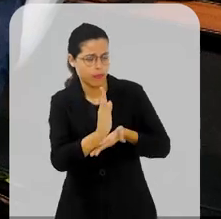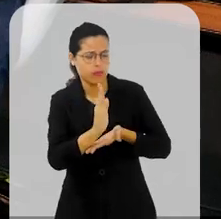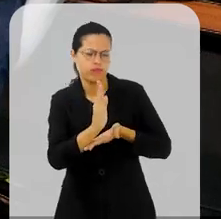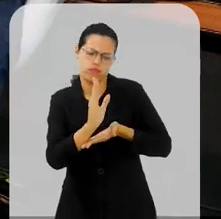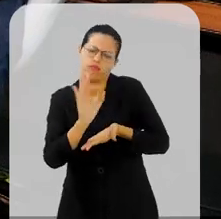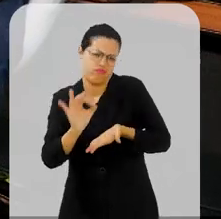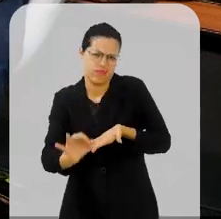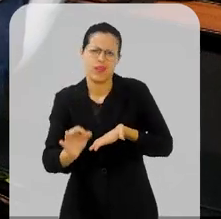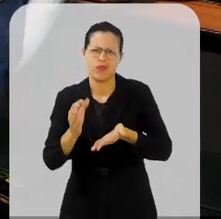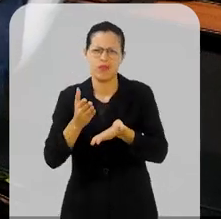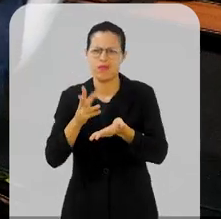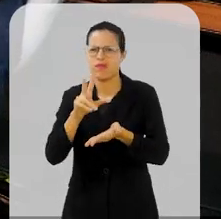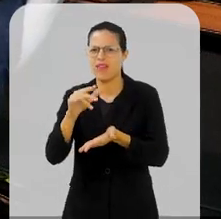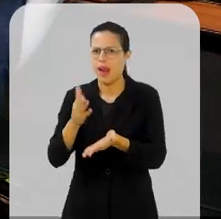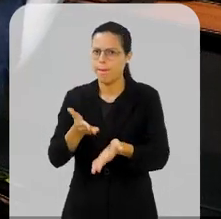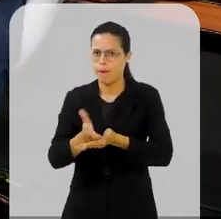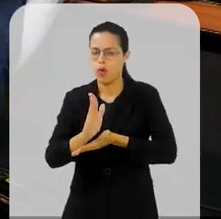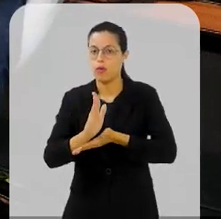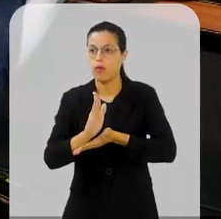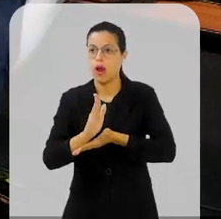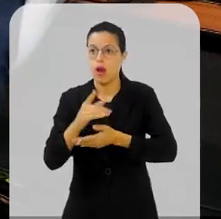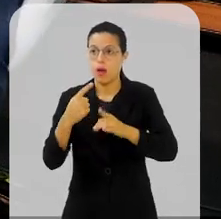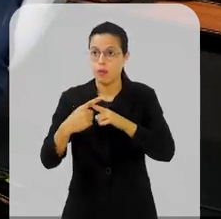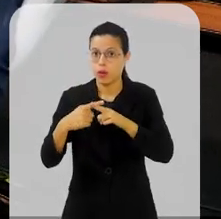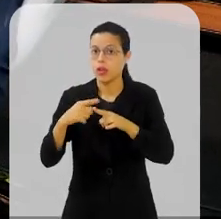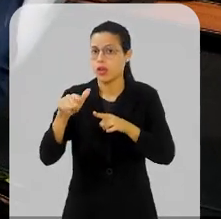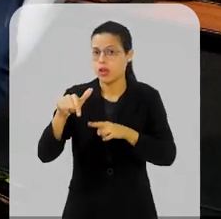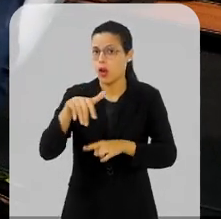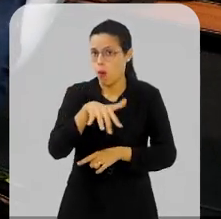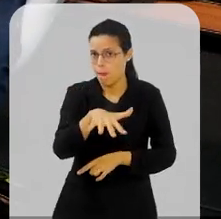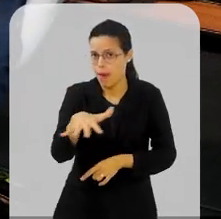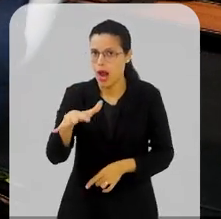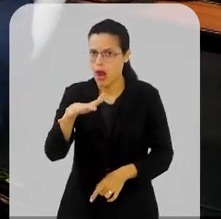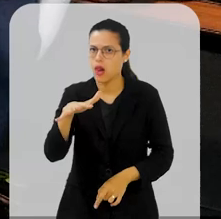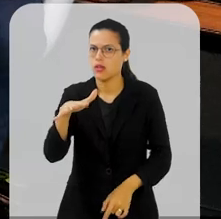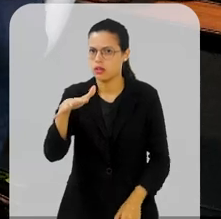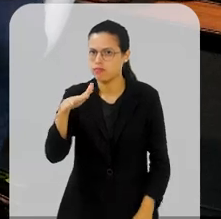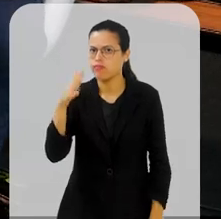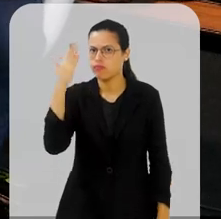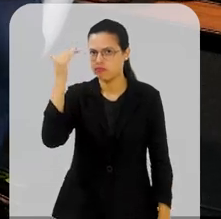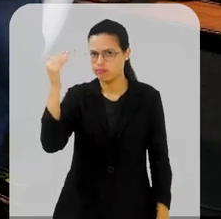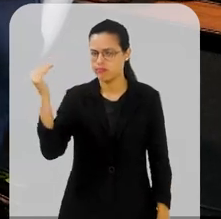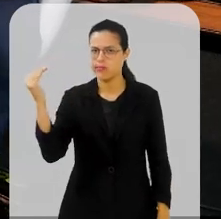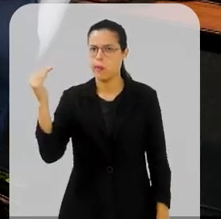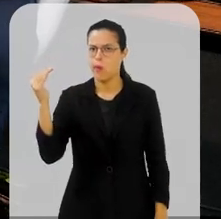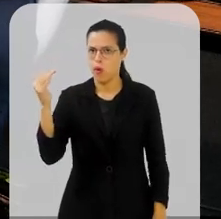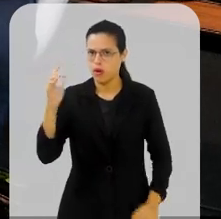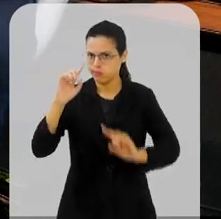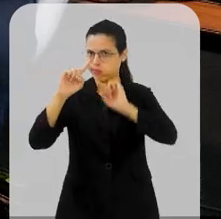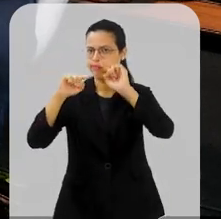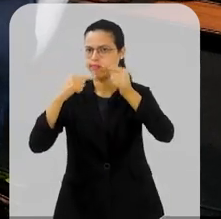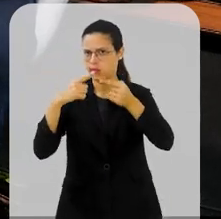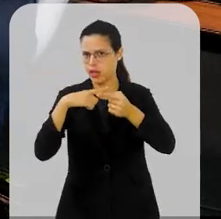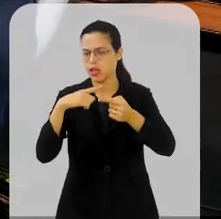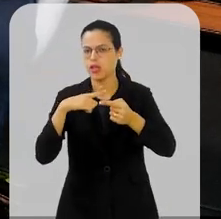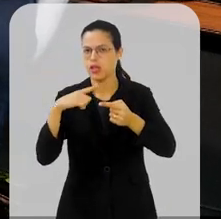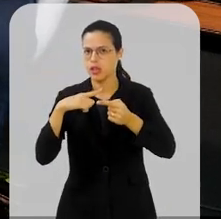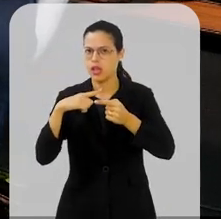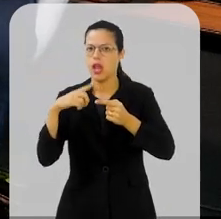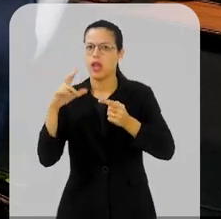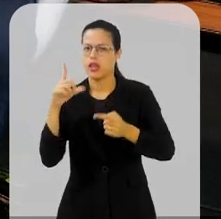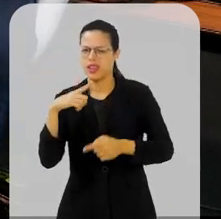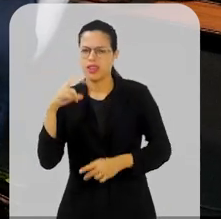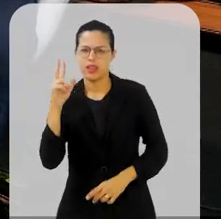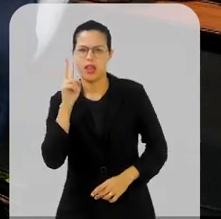tem que aprovar, e certamente vai aprovar isso daí, né? Porque é uma área nobre, aquela ali onde o Flamengo tem ainda no Morro da Viúva,